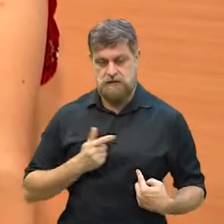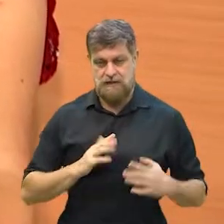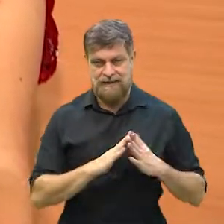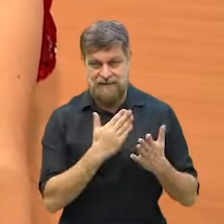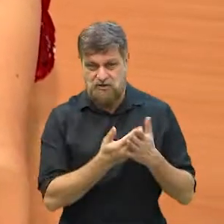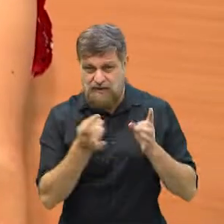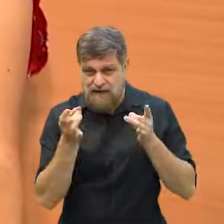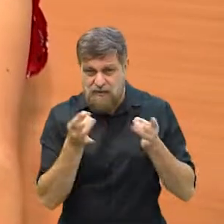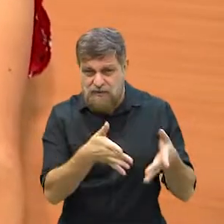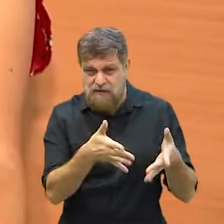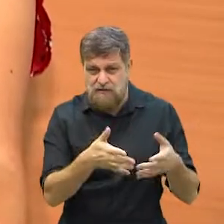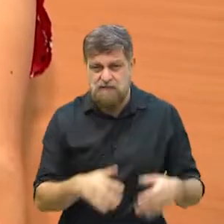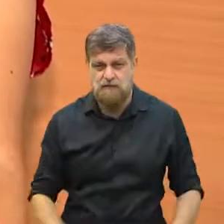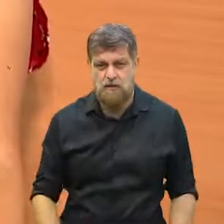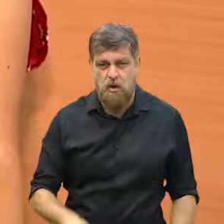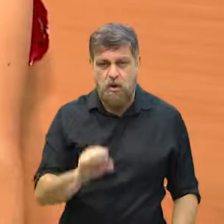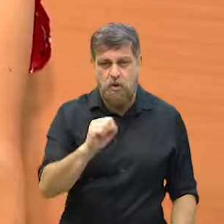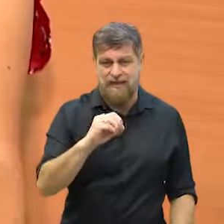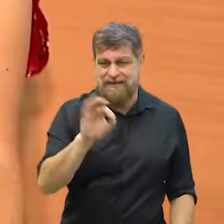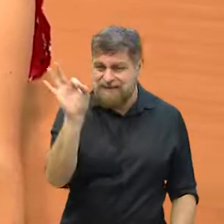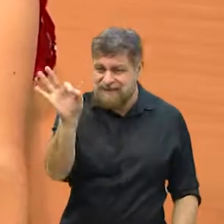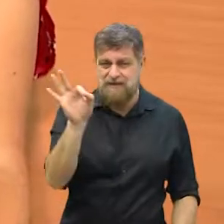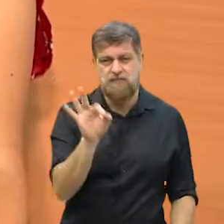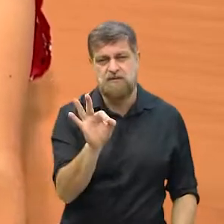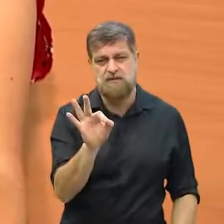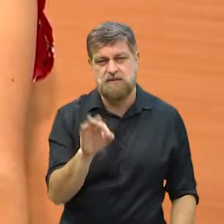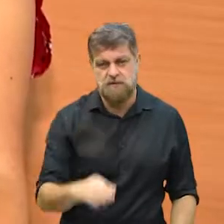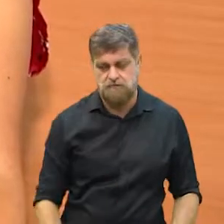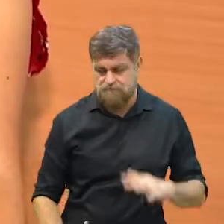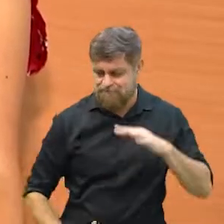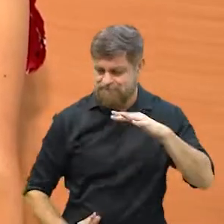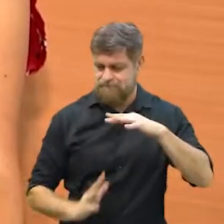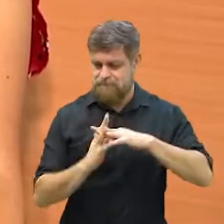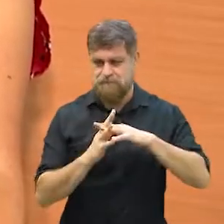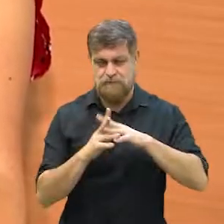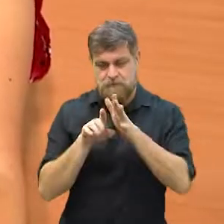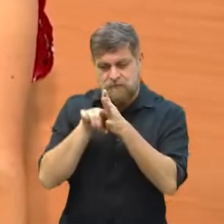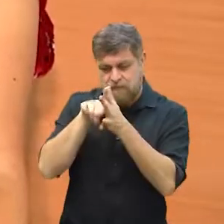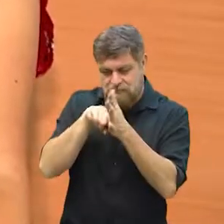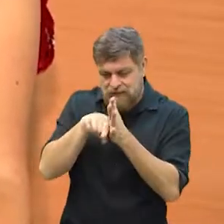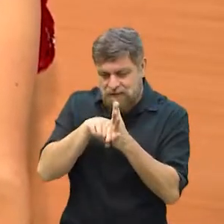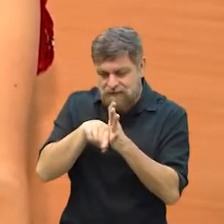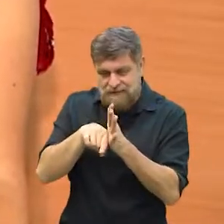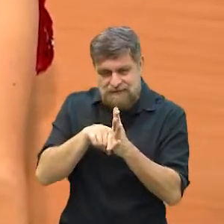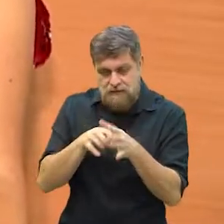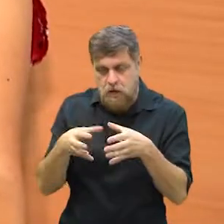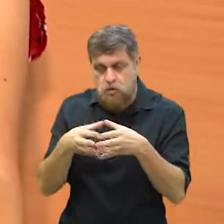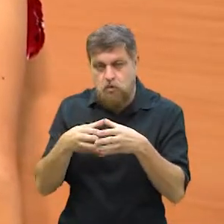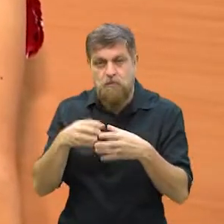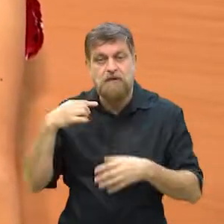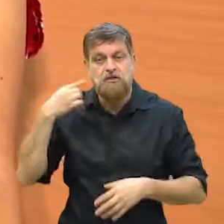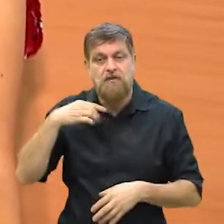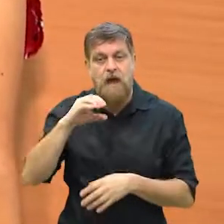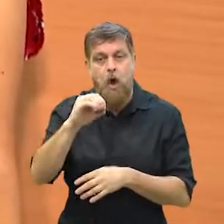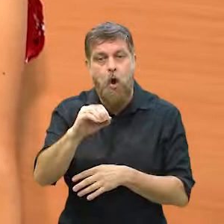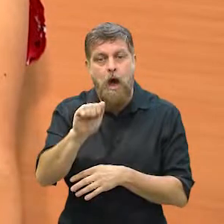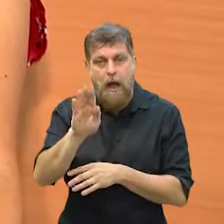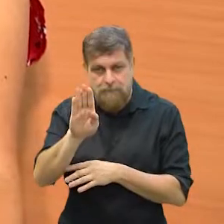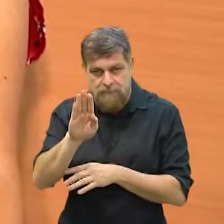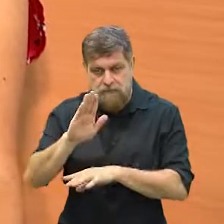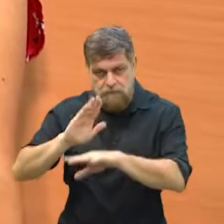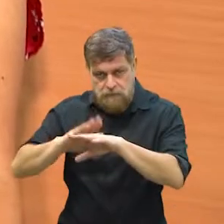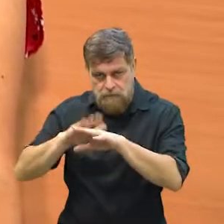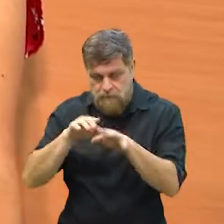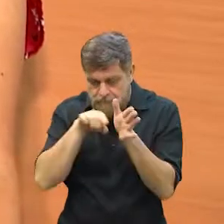que abandonam a escola passa de 80%. Né? Isso foi uma pesquisa da OAB. A OAB fez